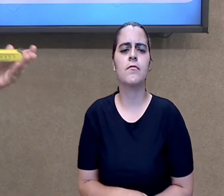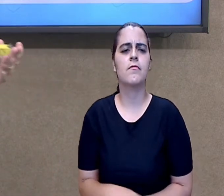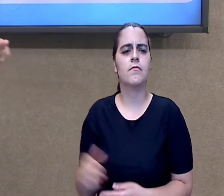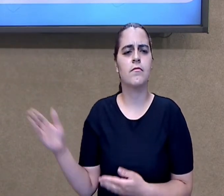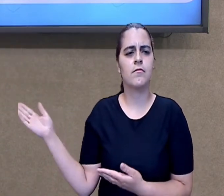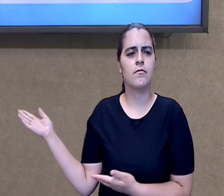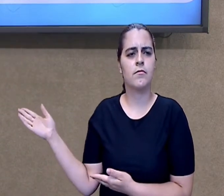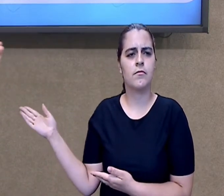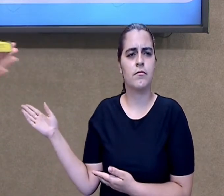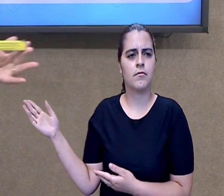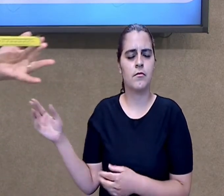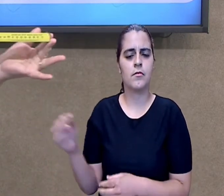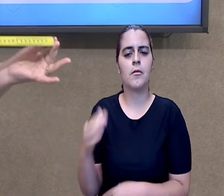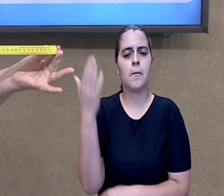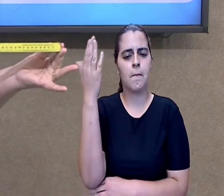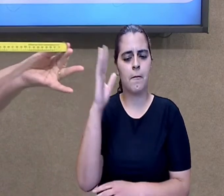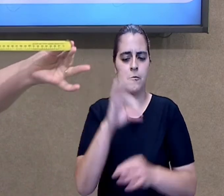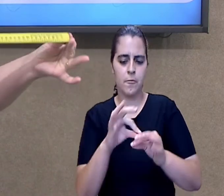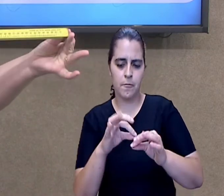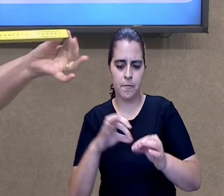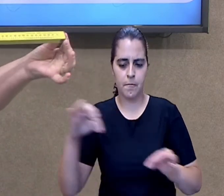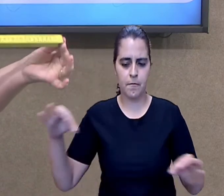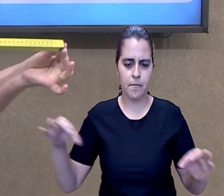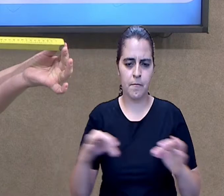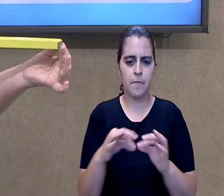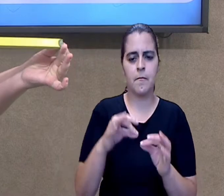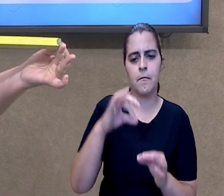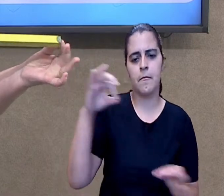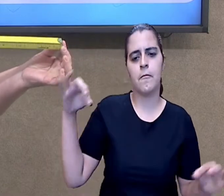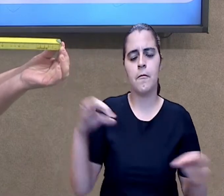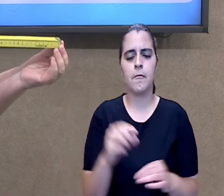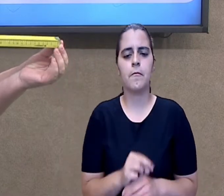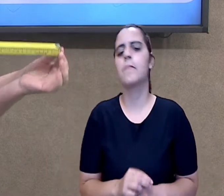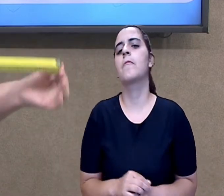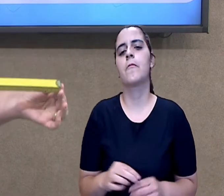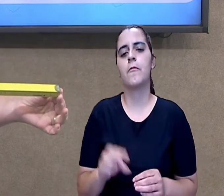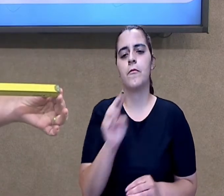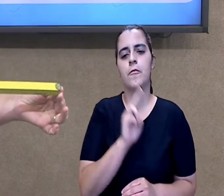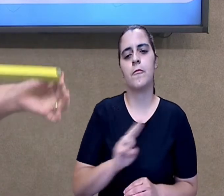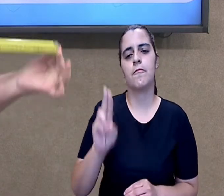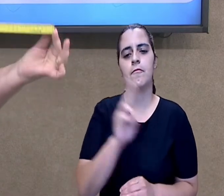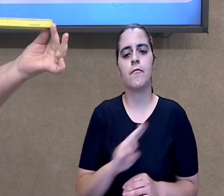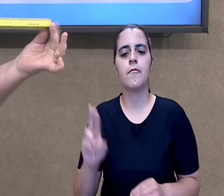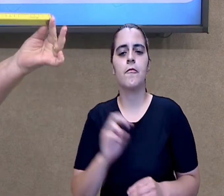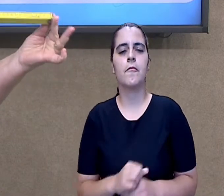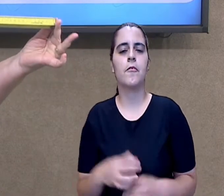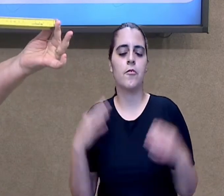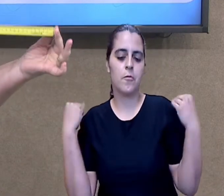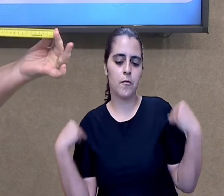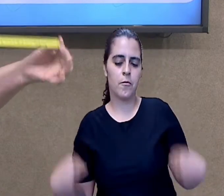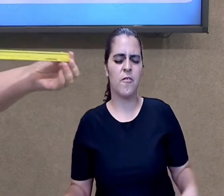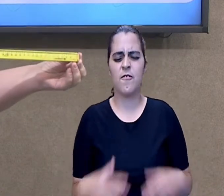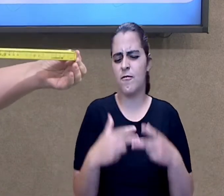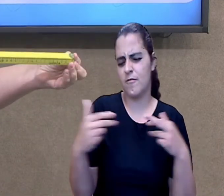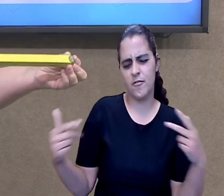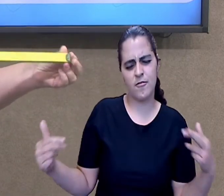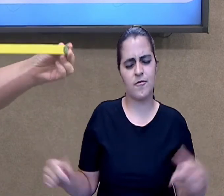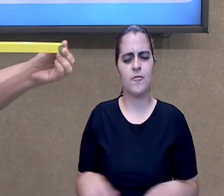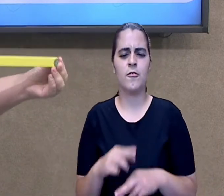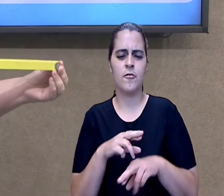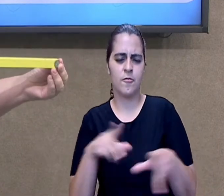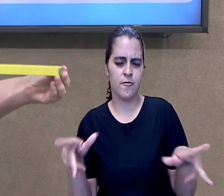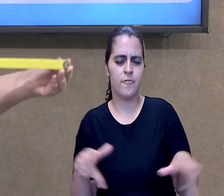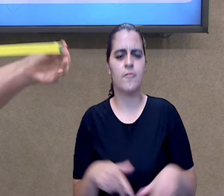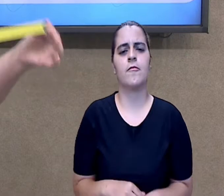Esse aqui é chamado pau de metro, que aqui é usado para medir tecidos, é usado para várias coisas, e medir